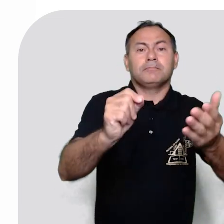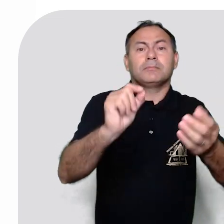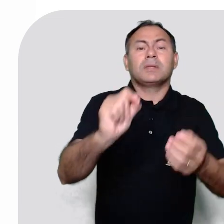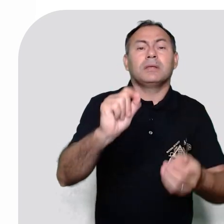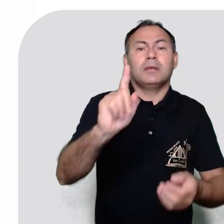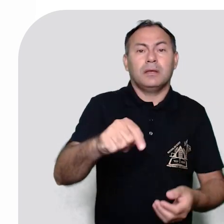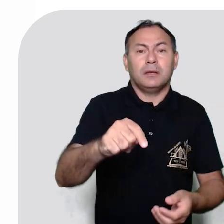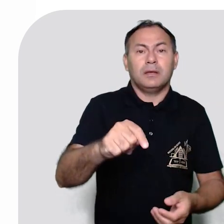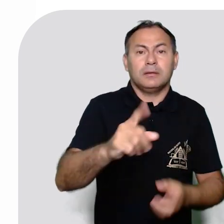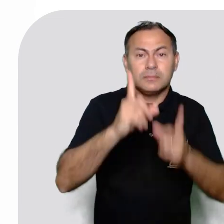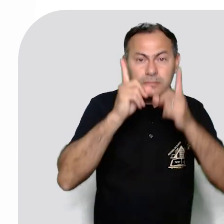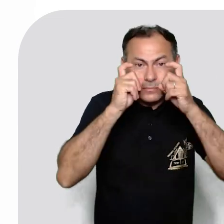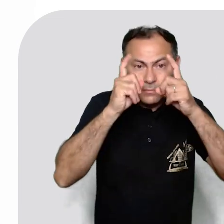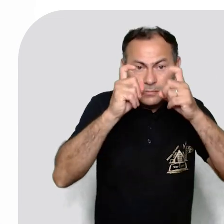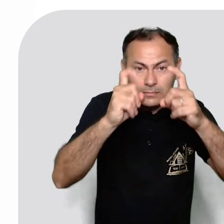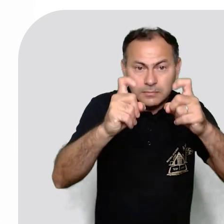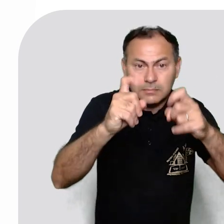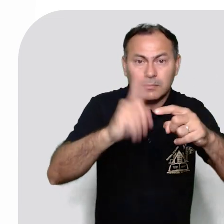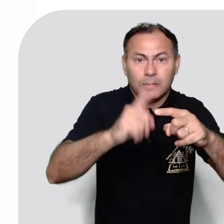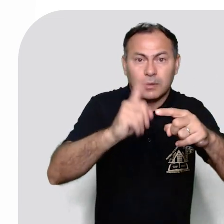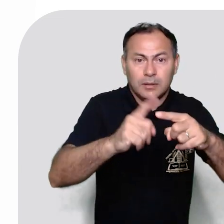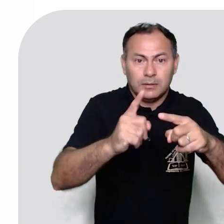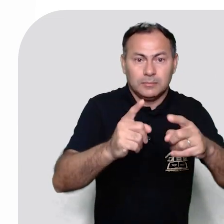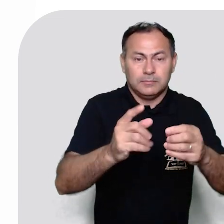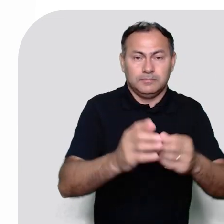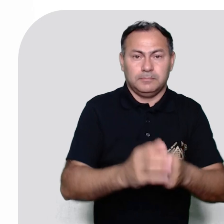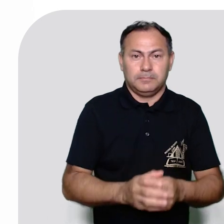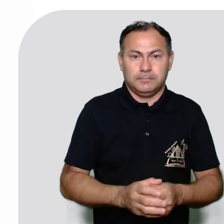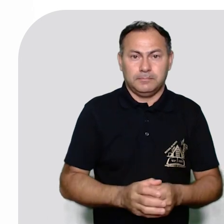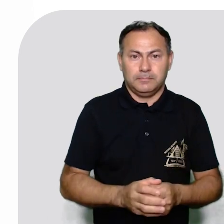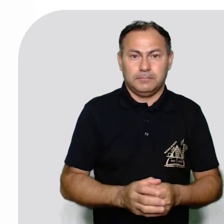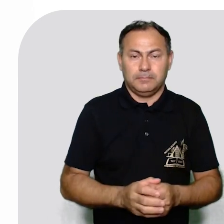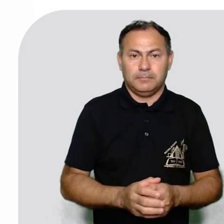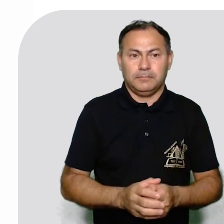que é interessante porque